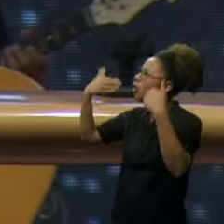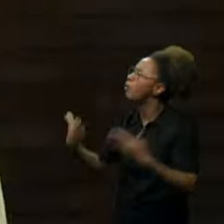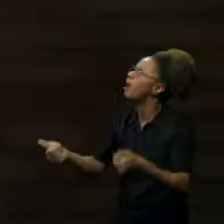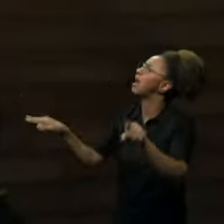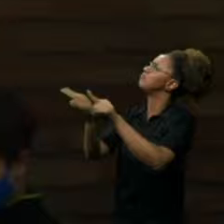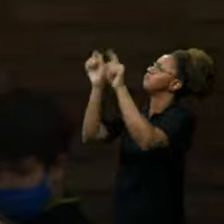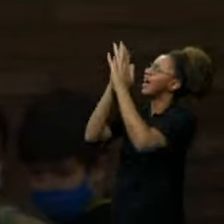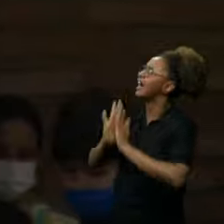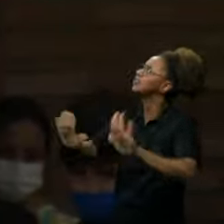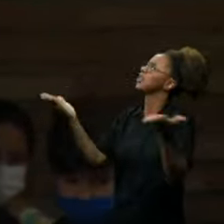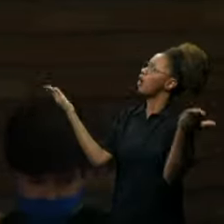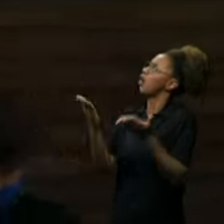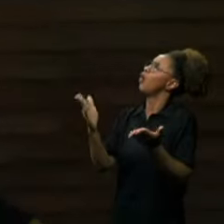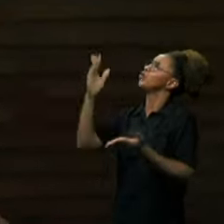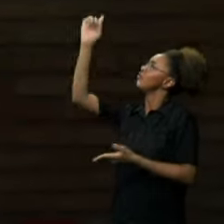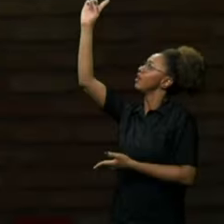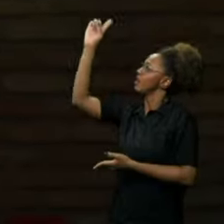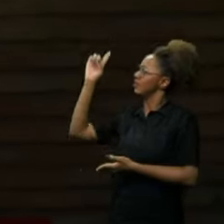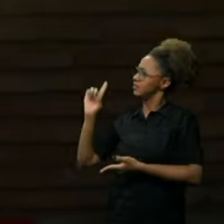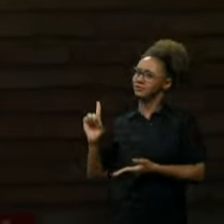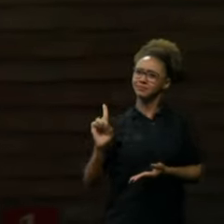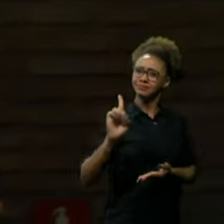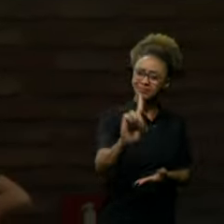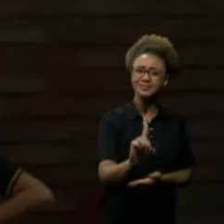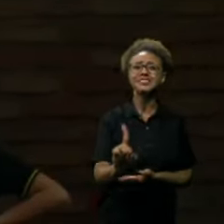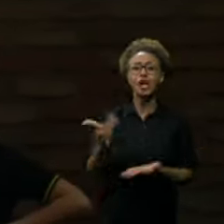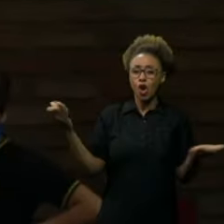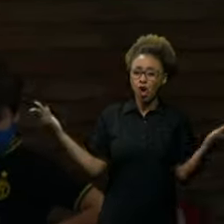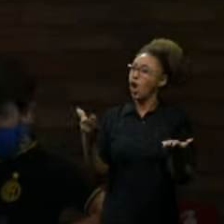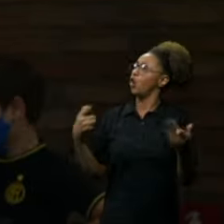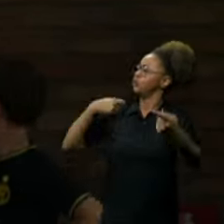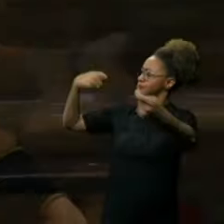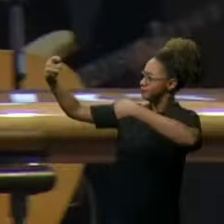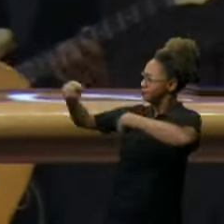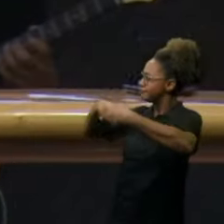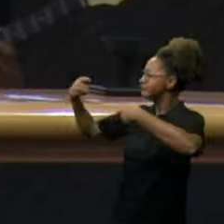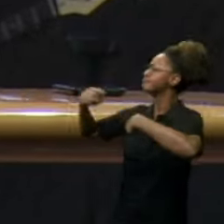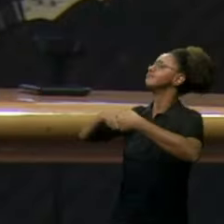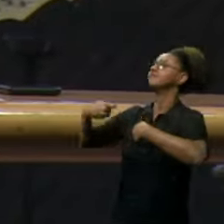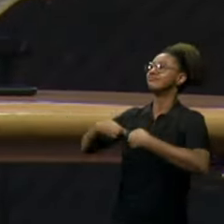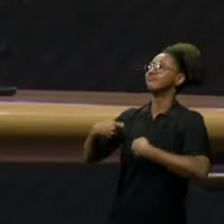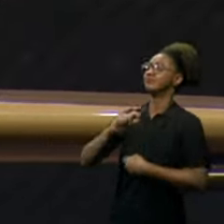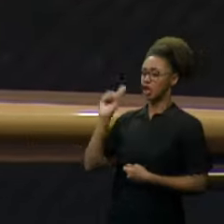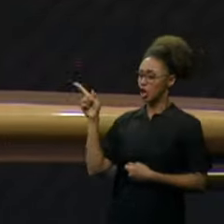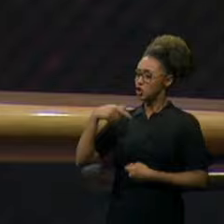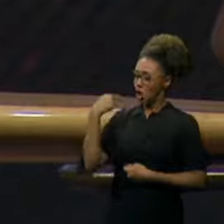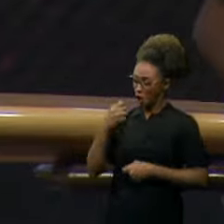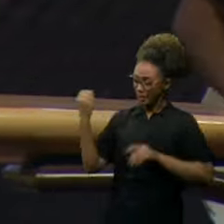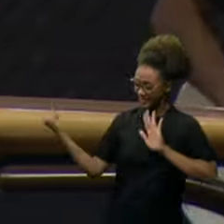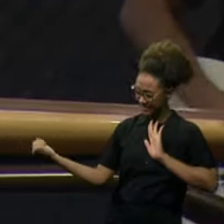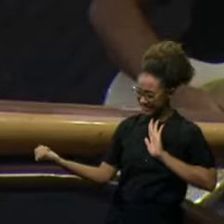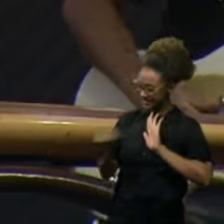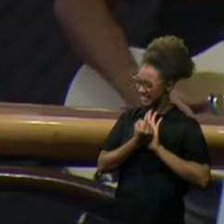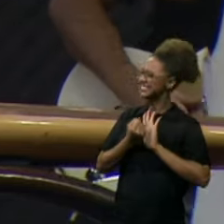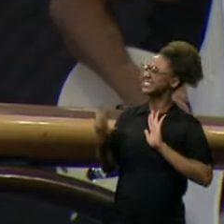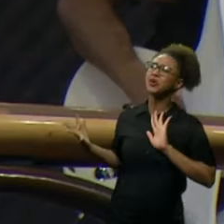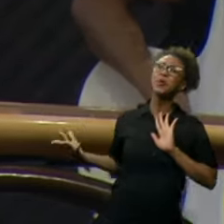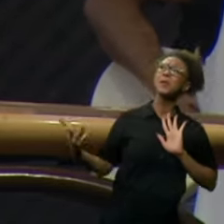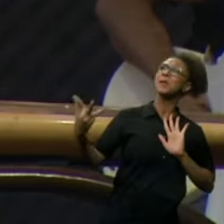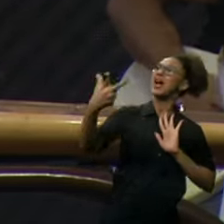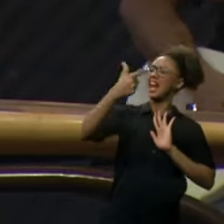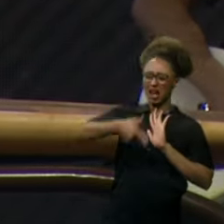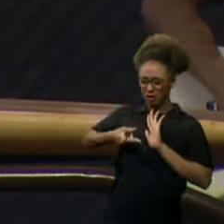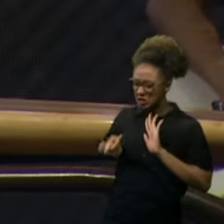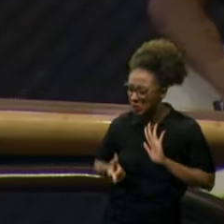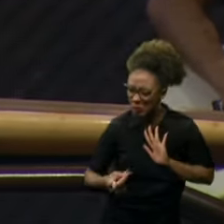nesta hora meu Deus bem nos visita vem nos presídios vem nos marca de forma Supernatural definitiva